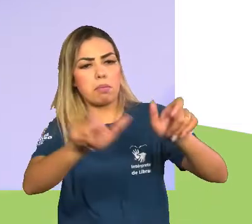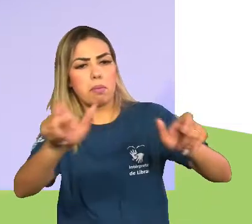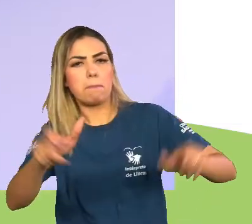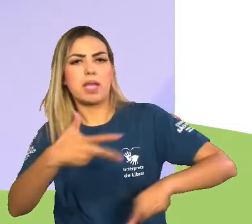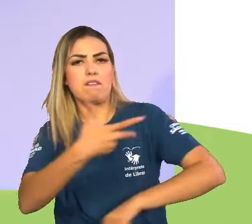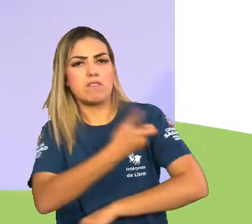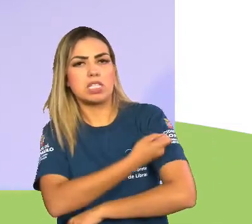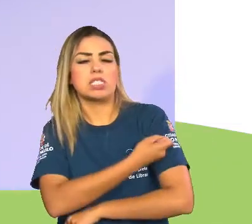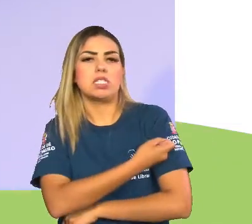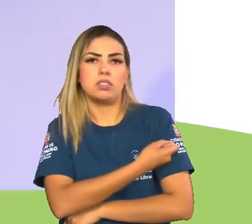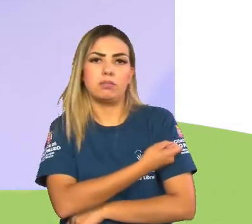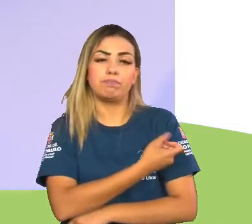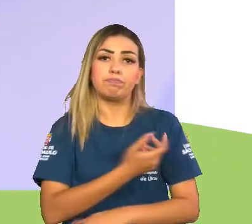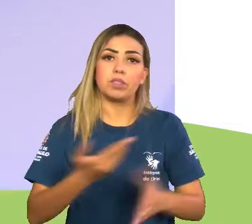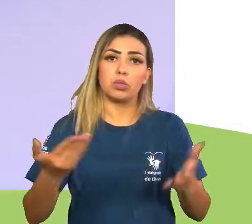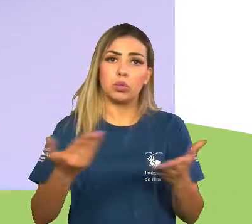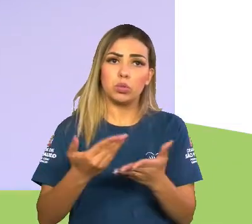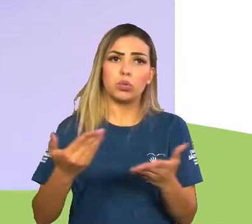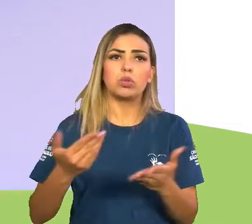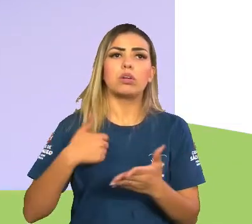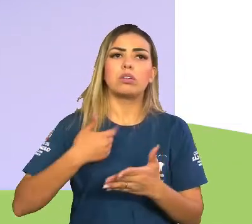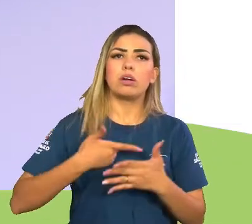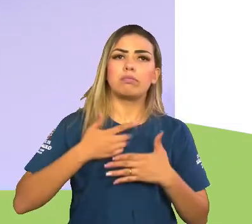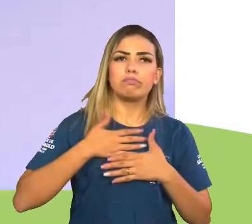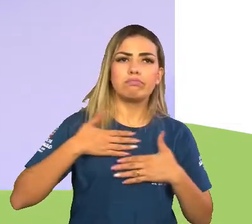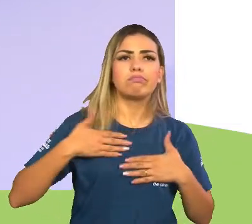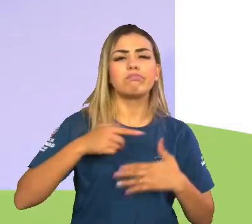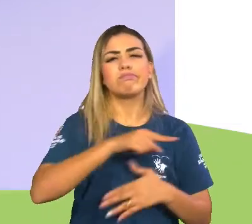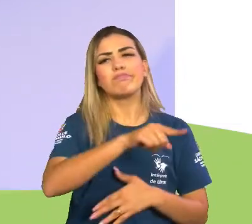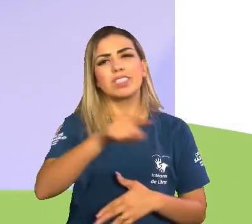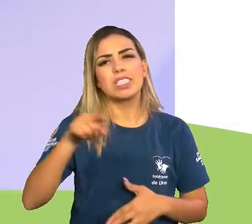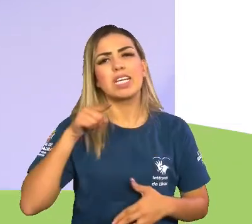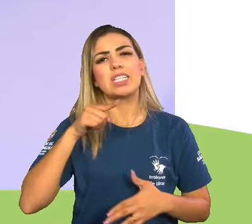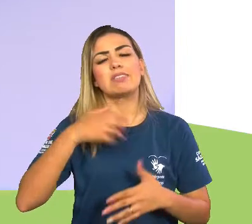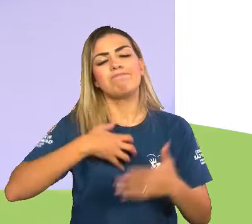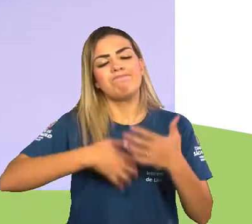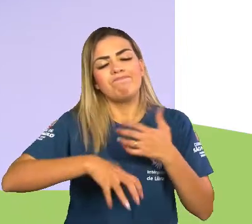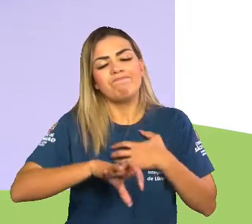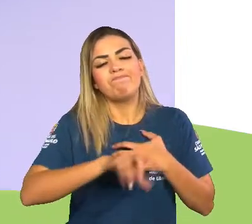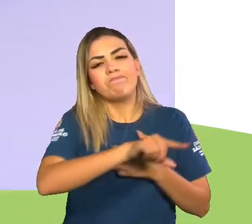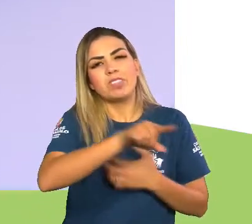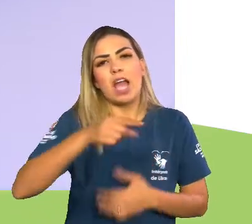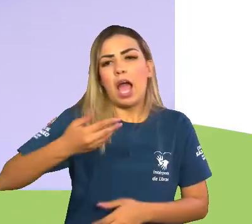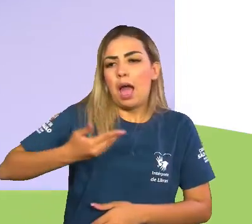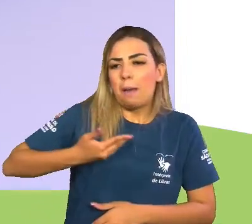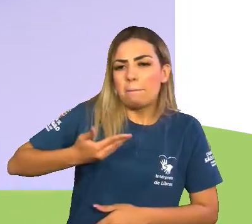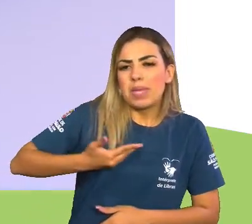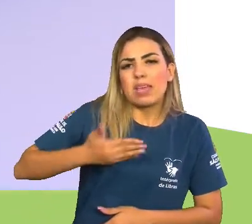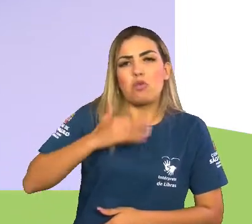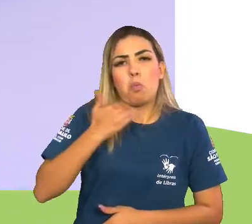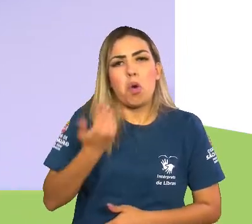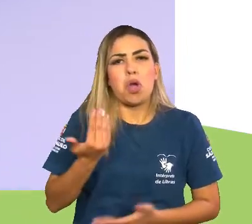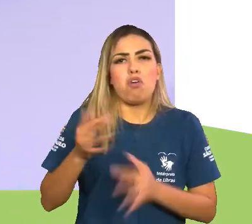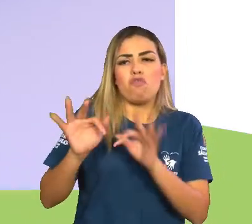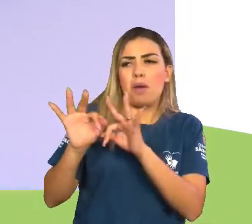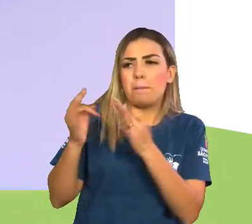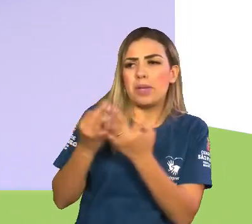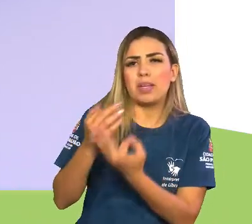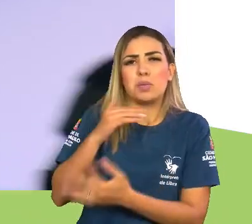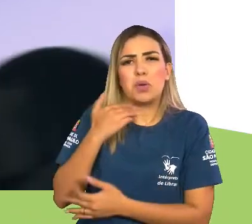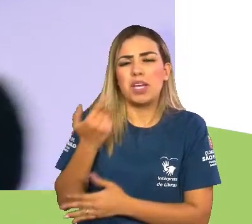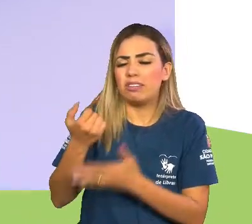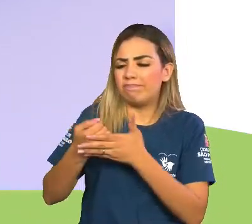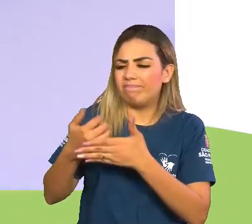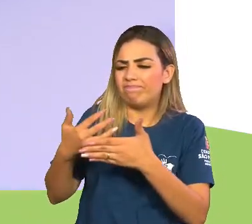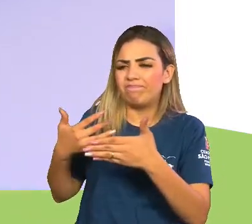Nos solidarizamos com todos aqueles que perderam seus parentes e amigos e encararam este ano com a